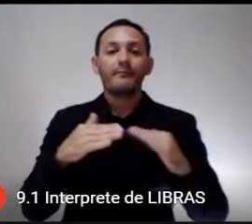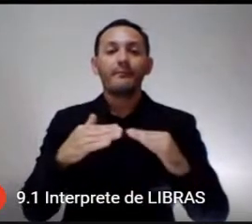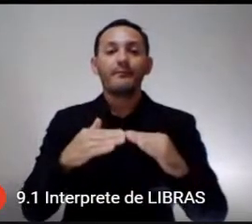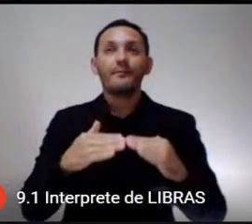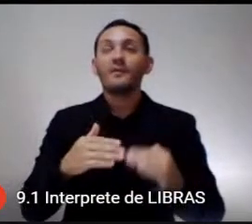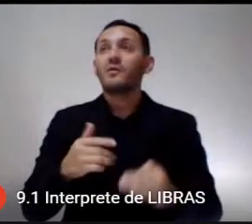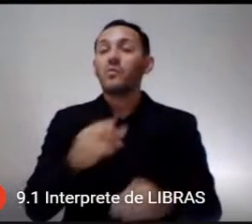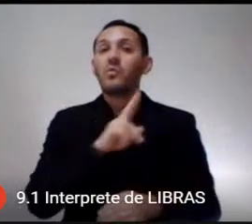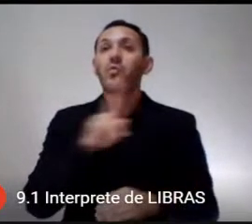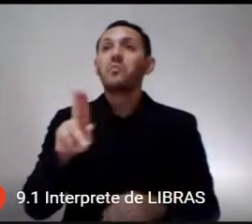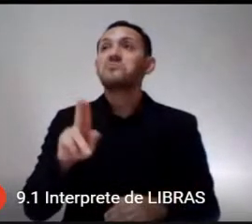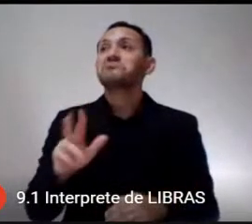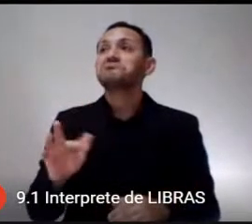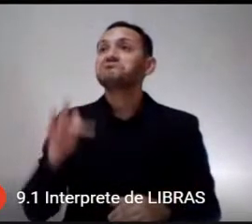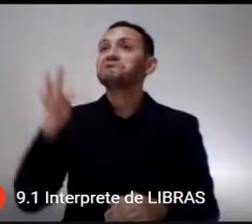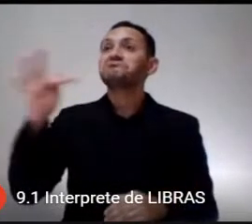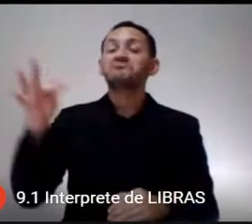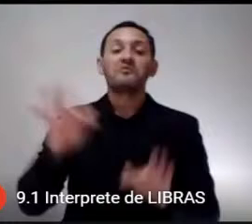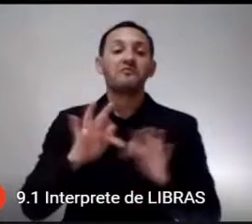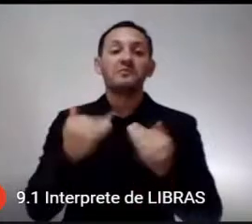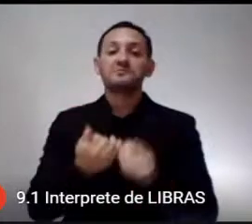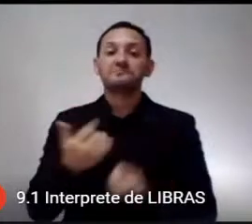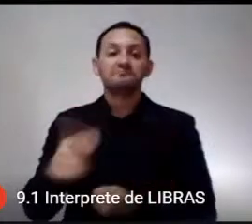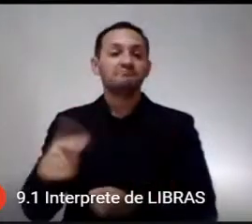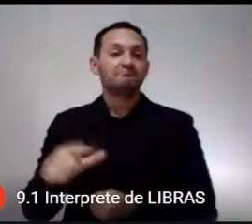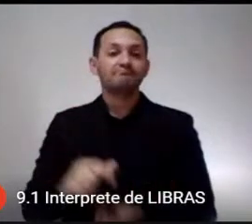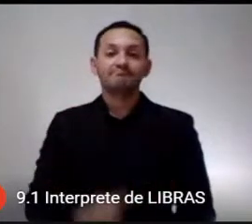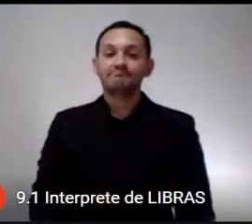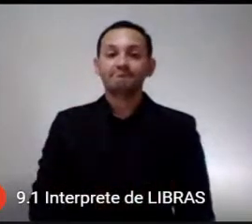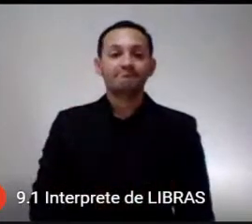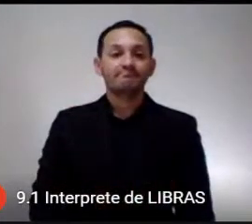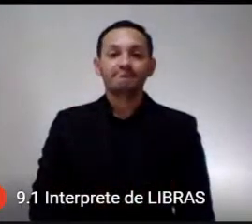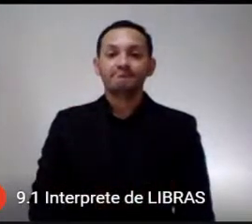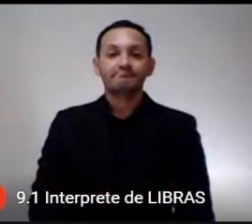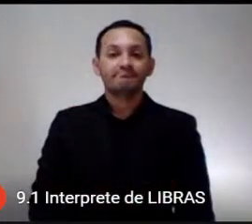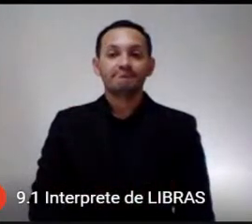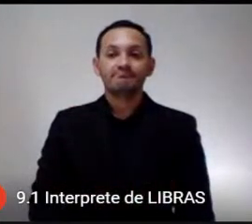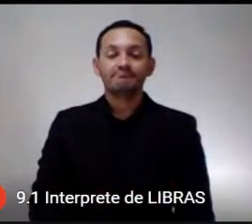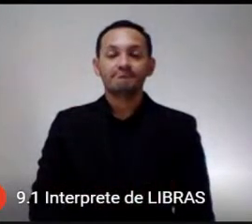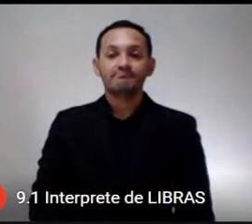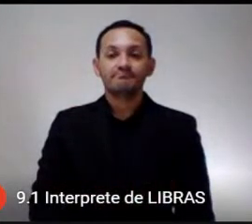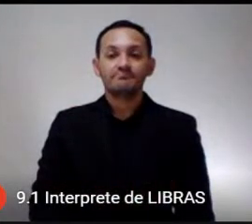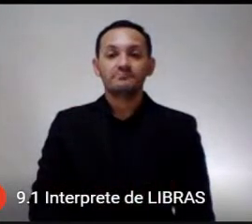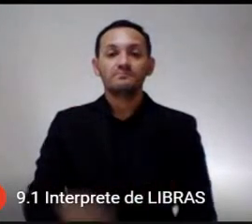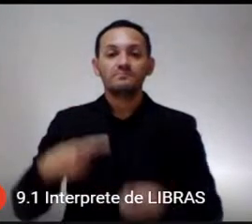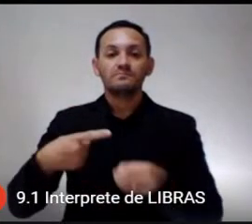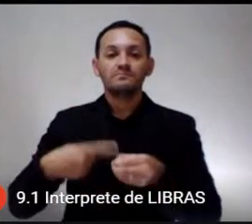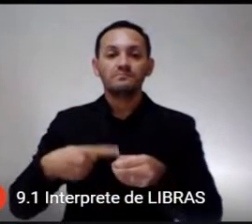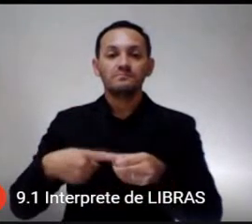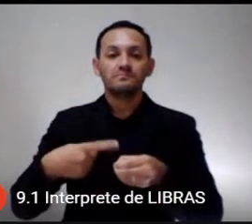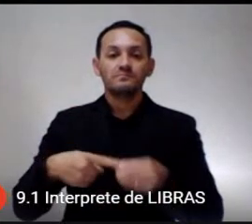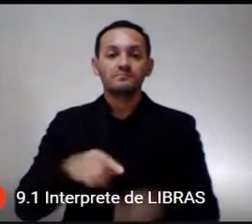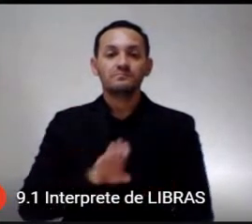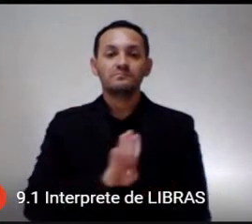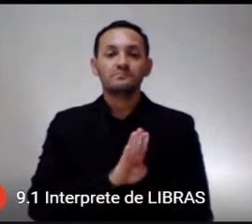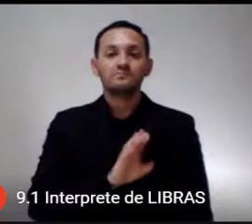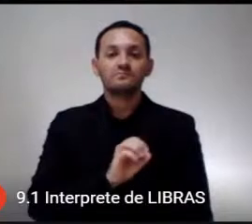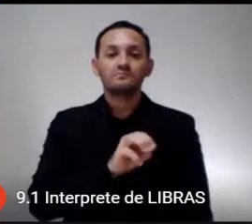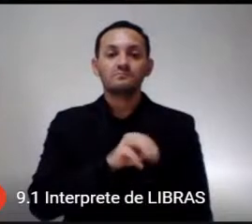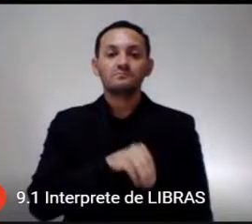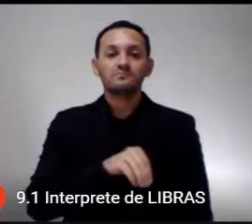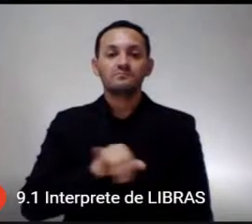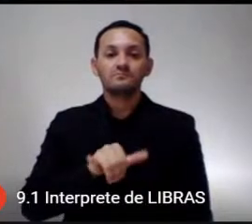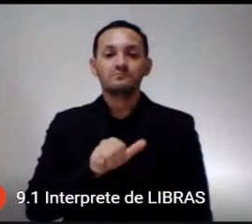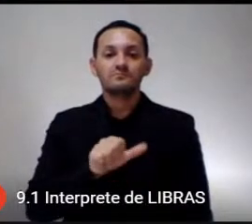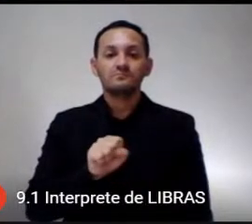qualquer vínculo que comprove a existência do vínculo da recorrente com o município de Bom Jesus do Tocantins.